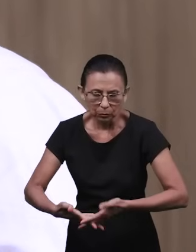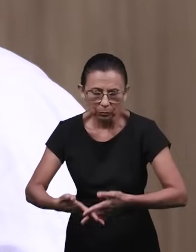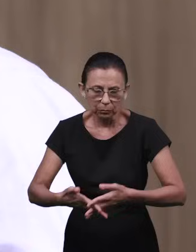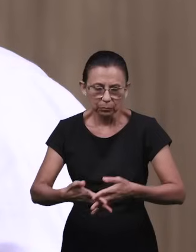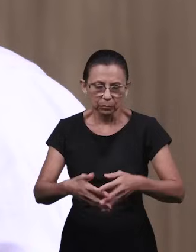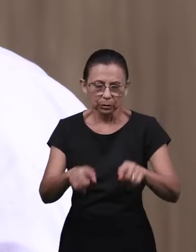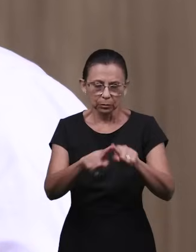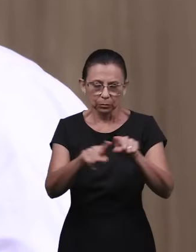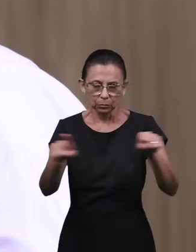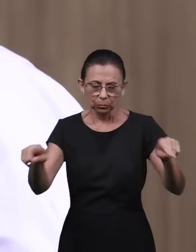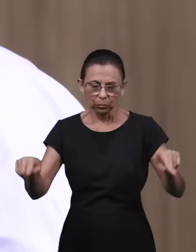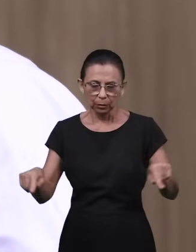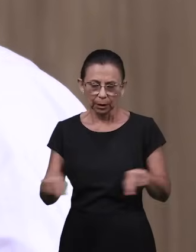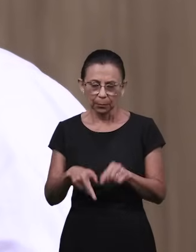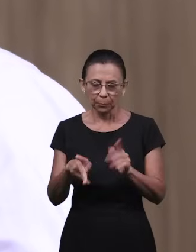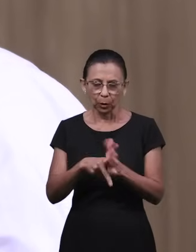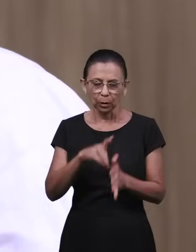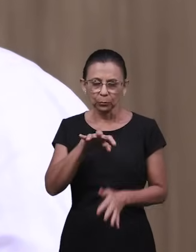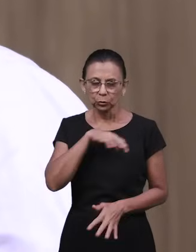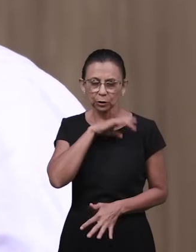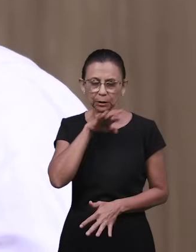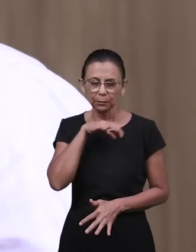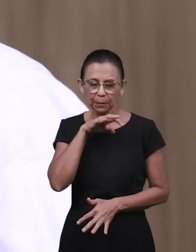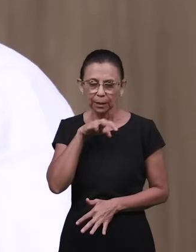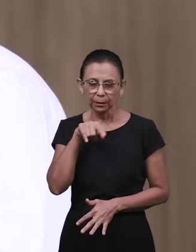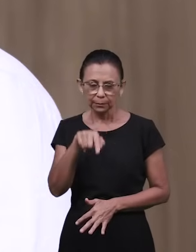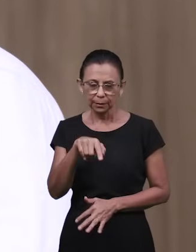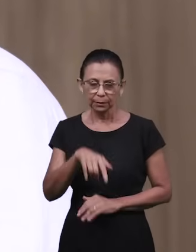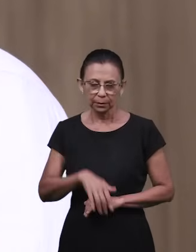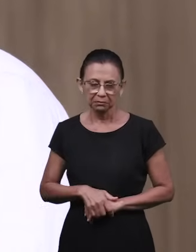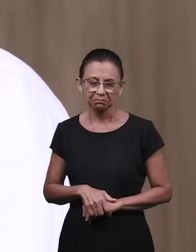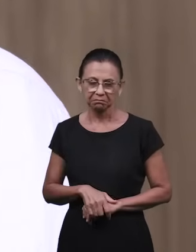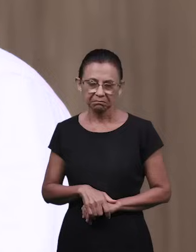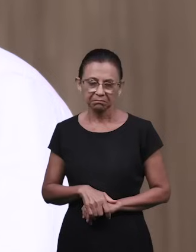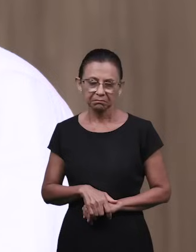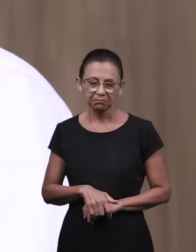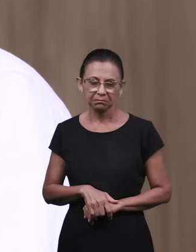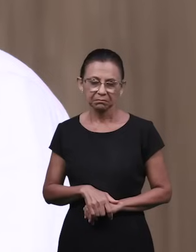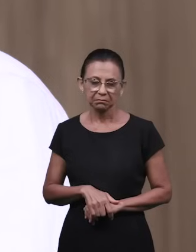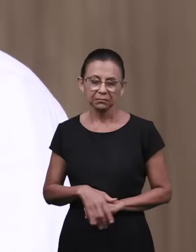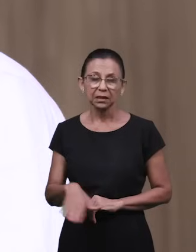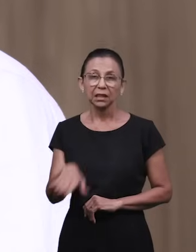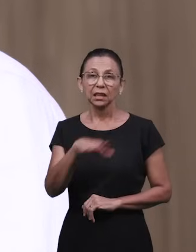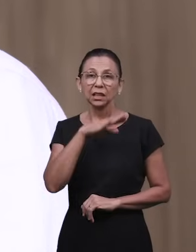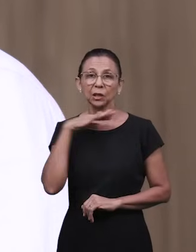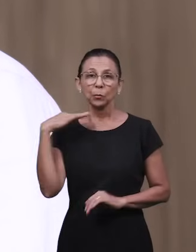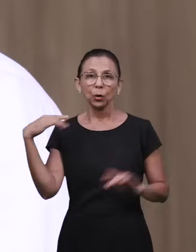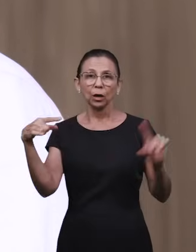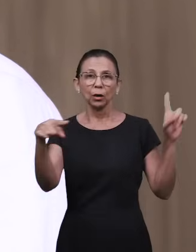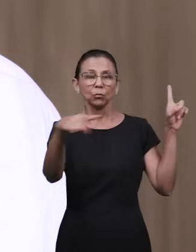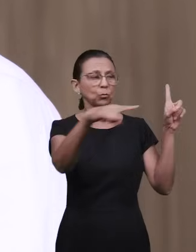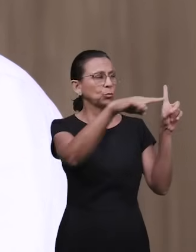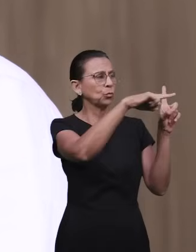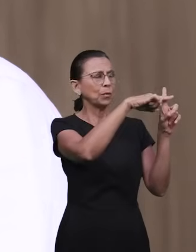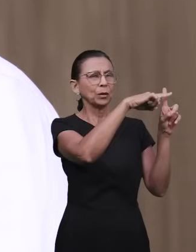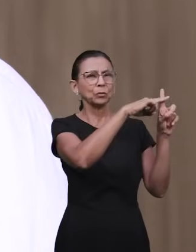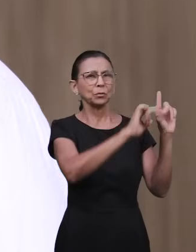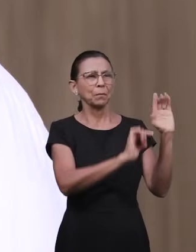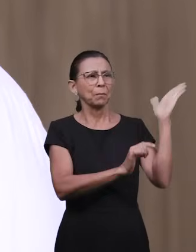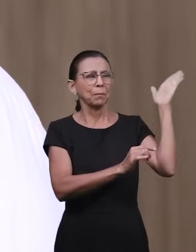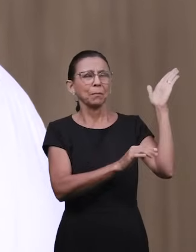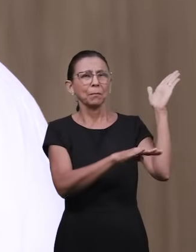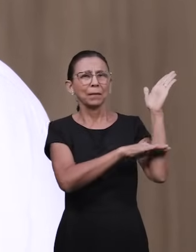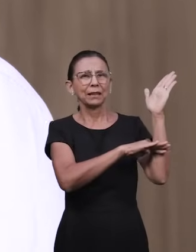Aquele Deus que é Deus e deixou a sua glória para habitar